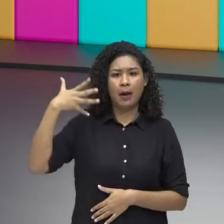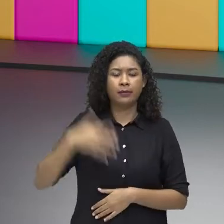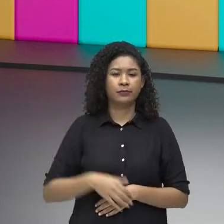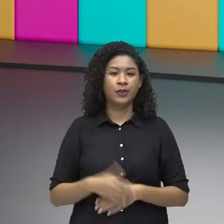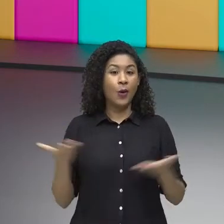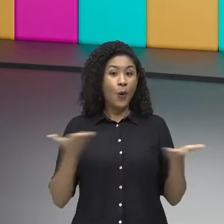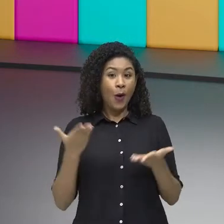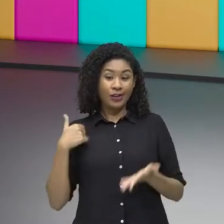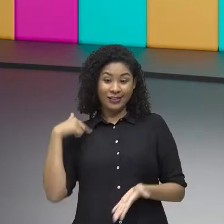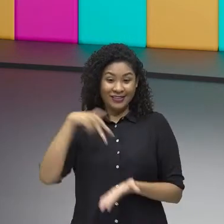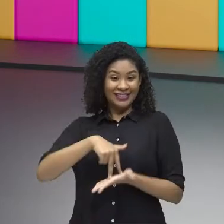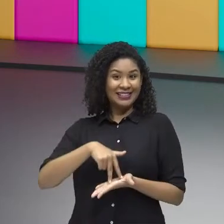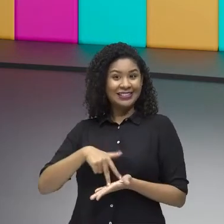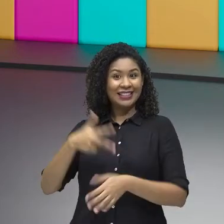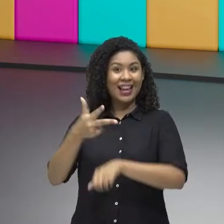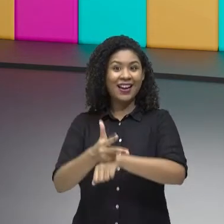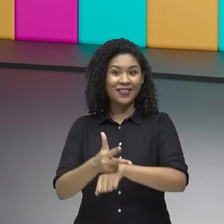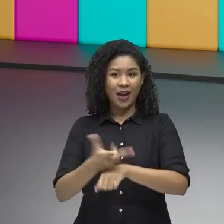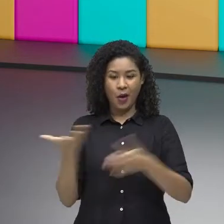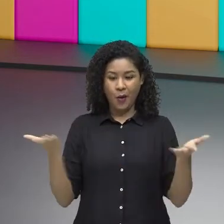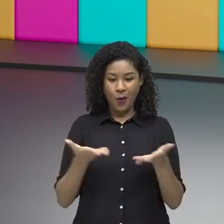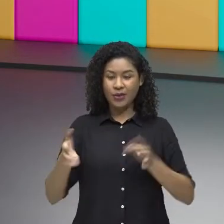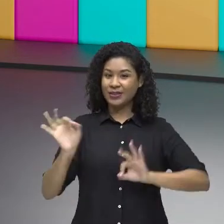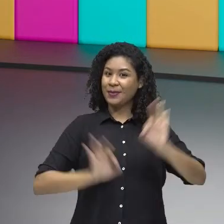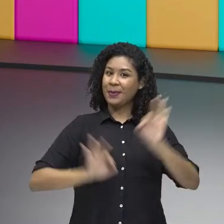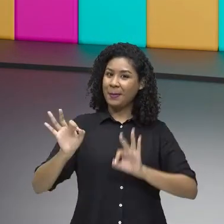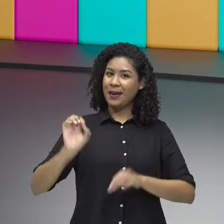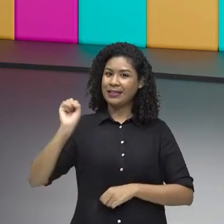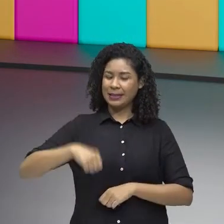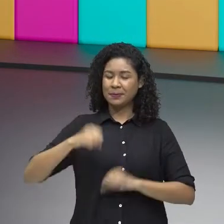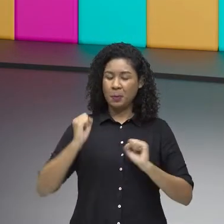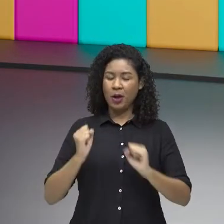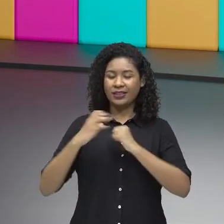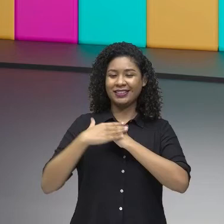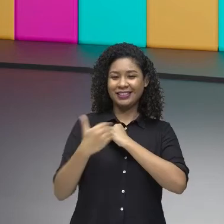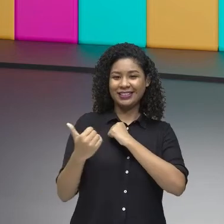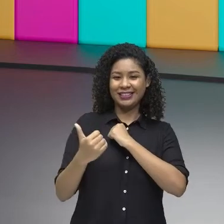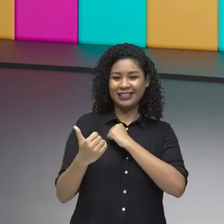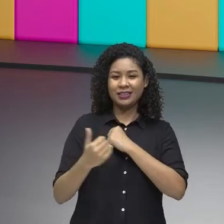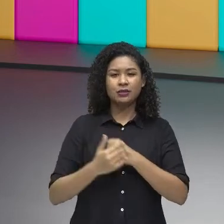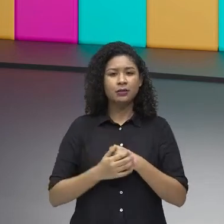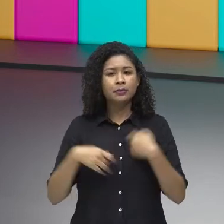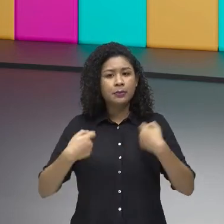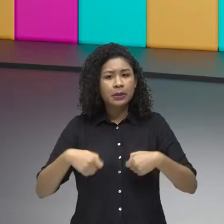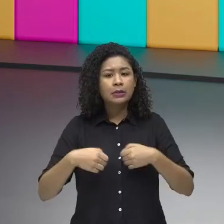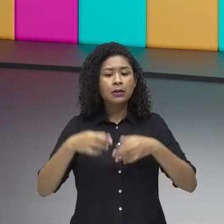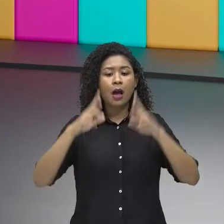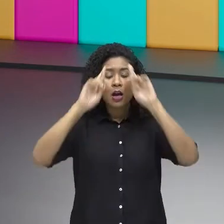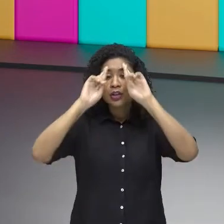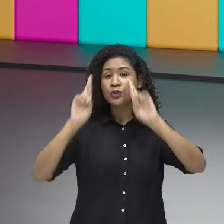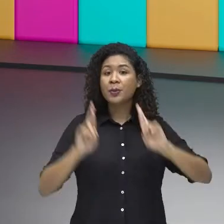Renata. Bora, Renata, hoje eu estou preparado, hoje me chama. Então a gente vai respeitando os nossos